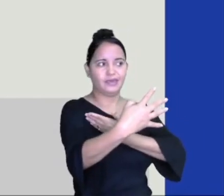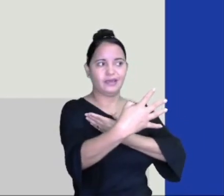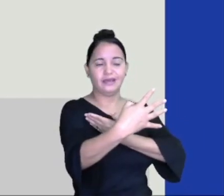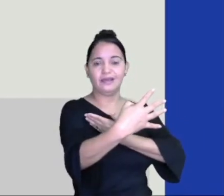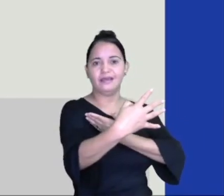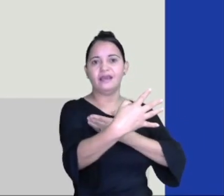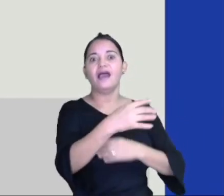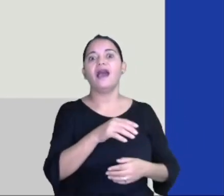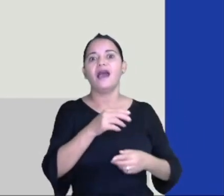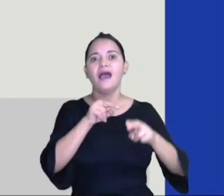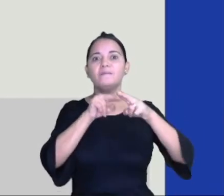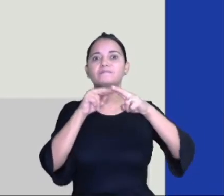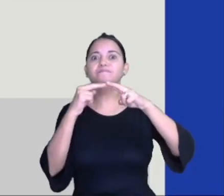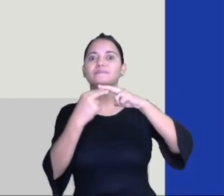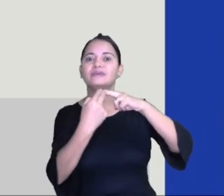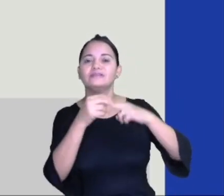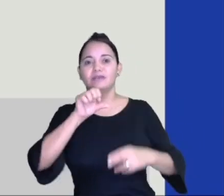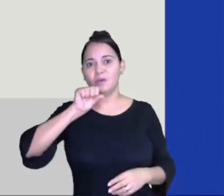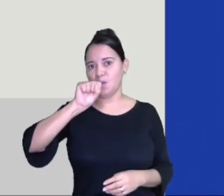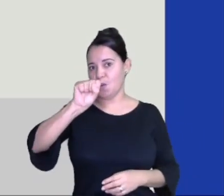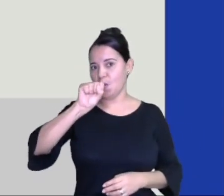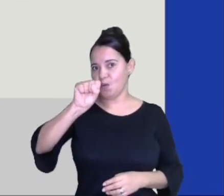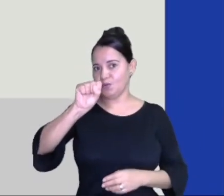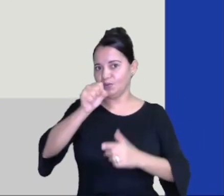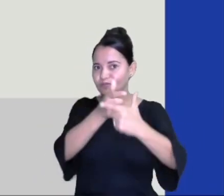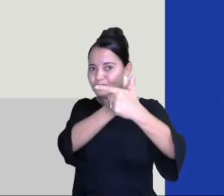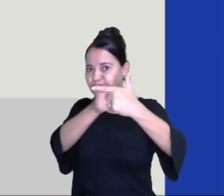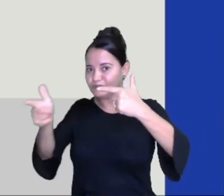8 pedaços, então eu vou ter o quê?